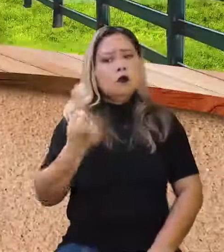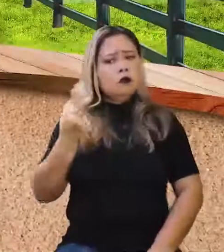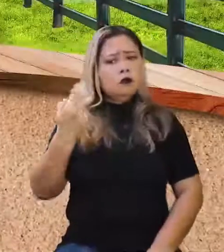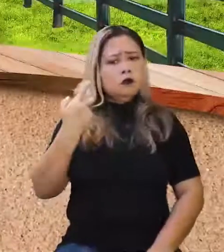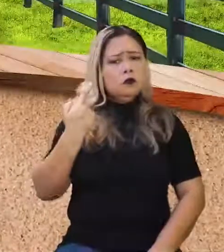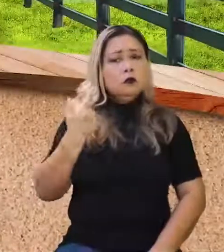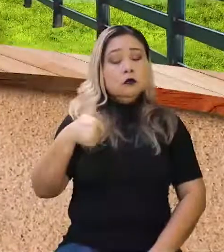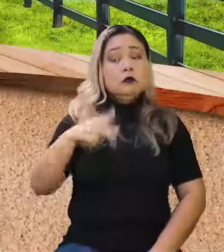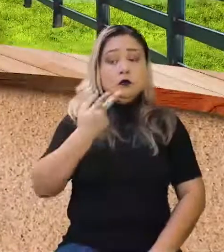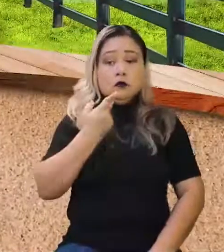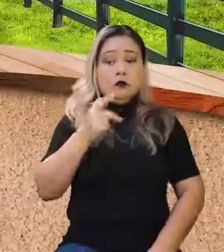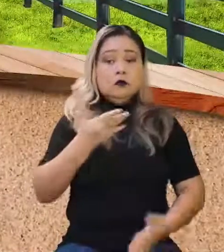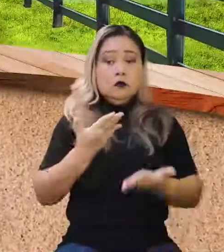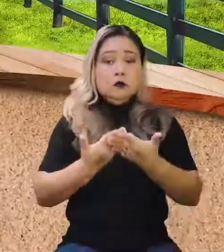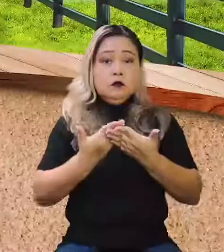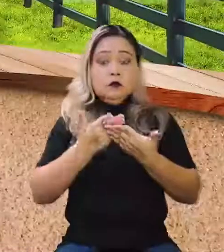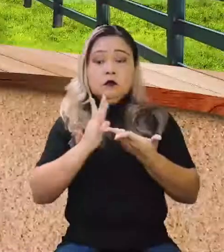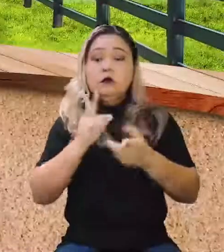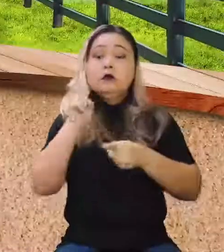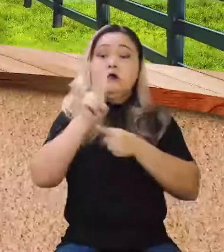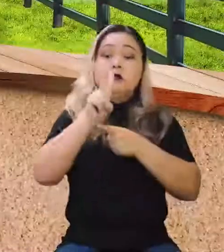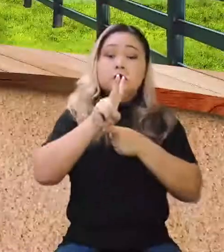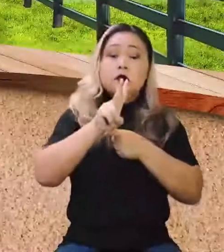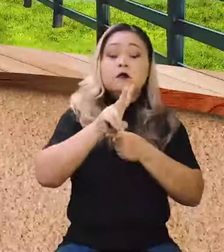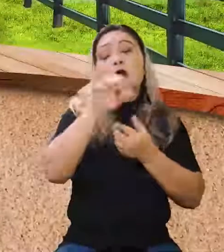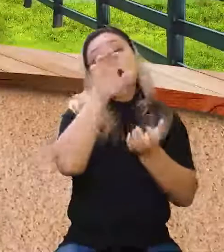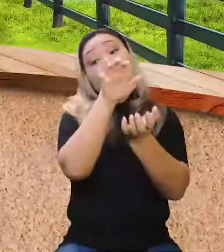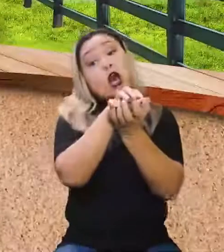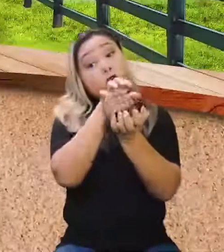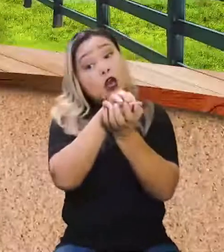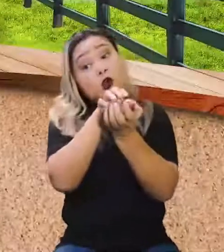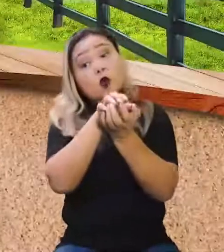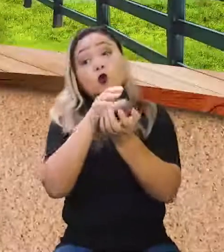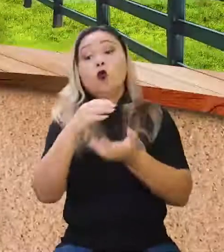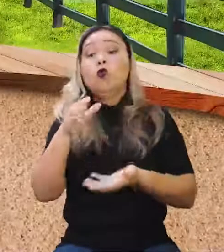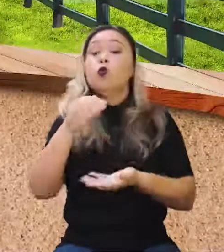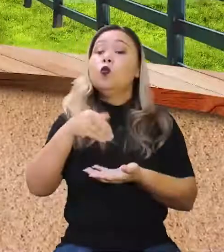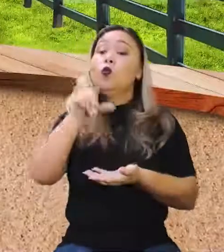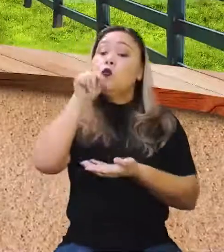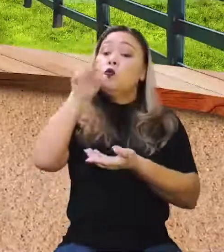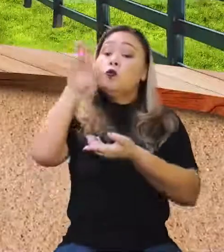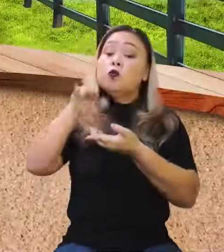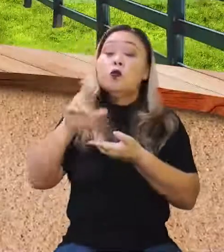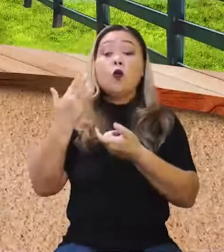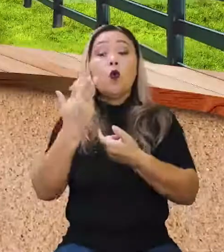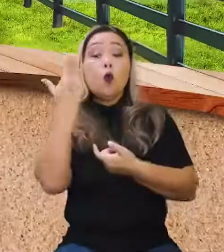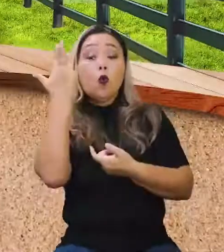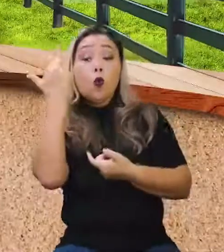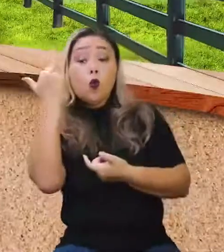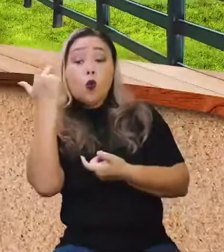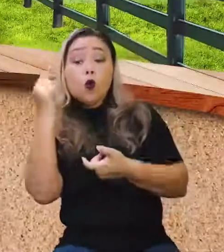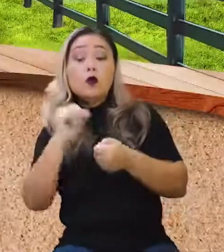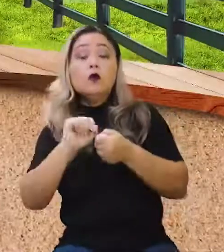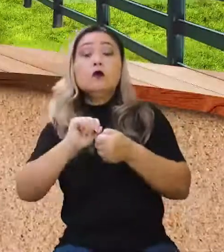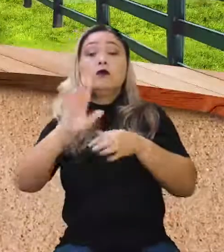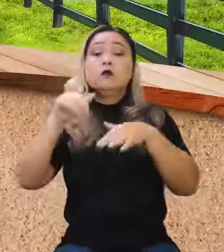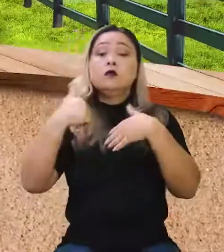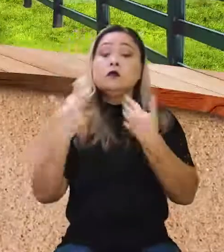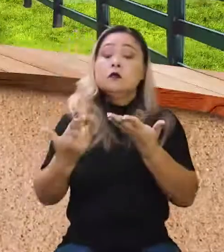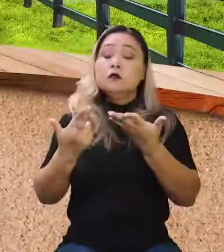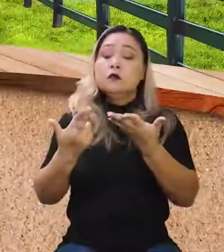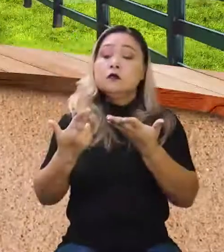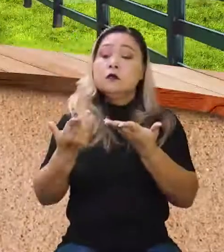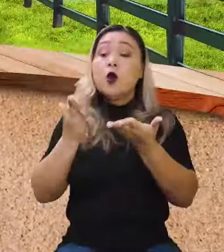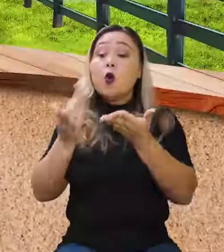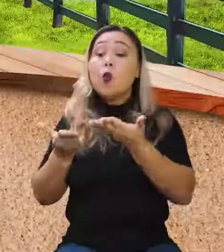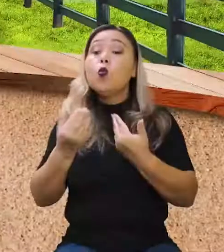Eu sempre estou falando isso na aula. Determinadas criações, jacaré, codorna, coelho. E hoje nós estamos fazendo